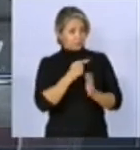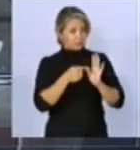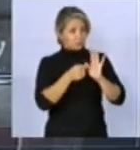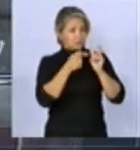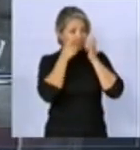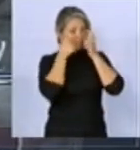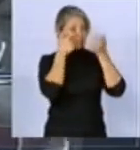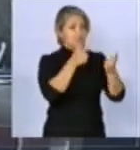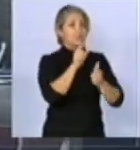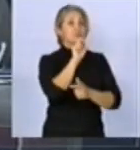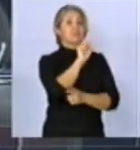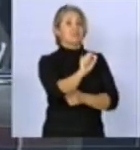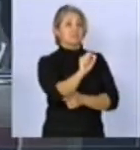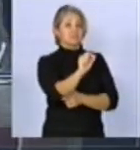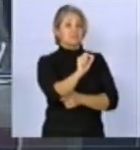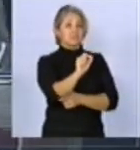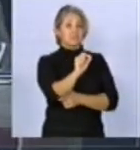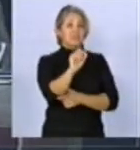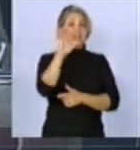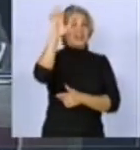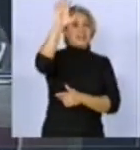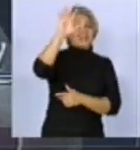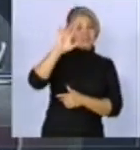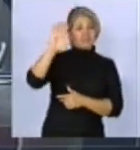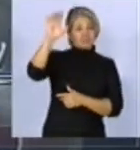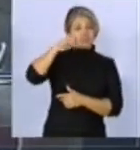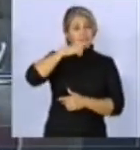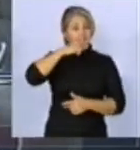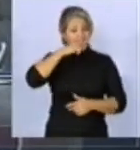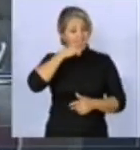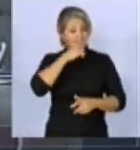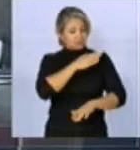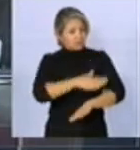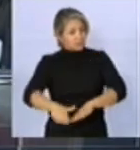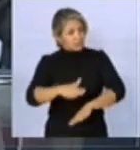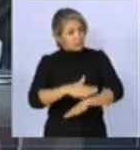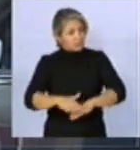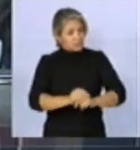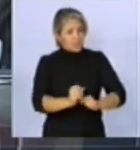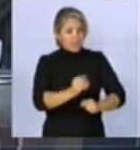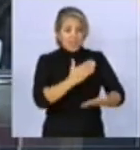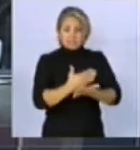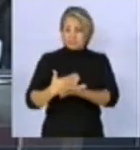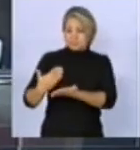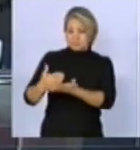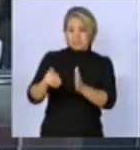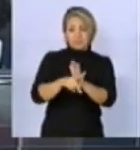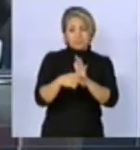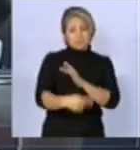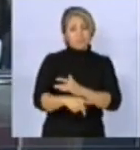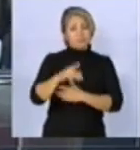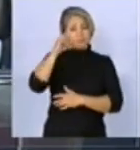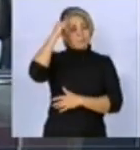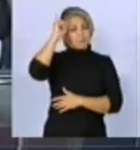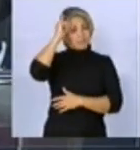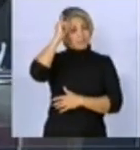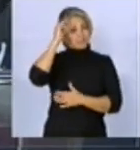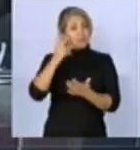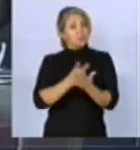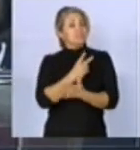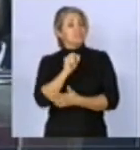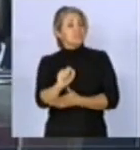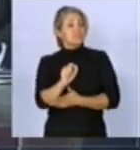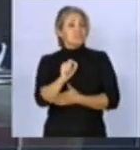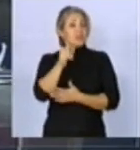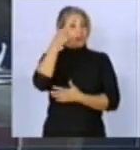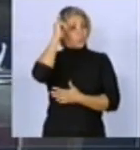chamando atenção eu tô falando atenção seguir na região de produção de de cana a substituição dos Canaviais está sendo feita por um lado e o gado que ocorre folgado